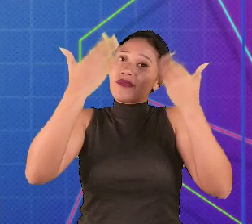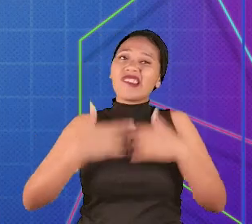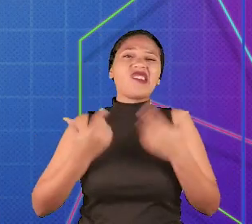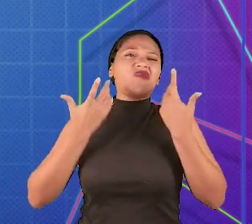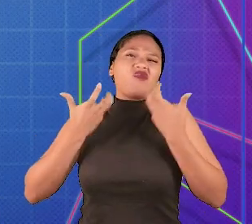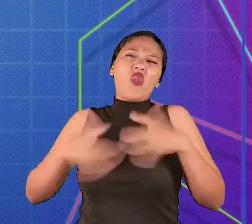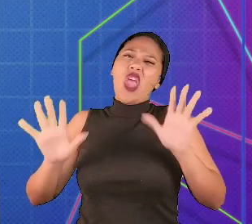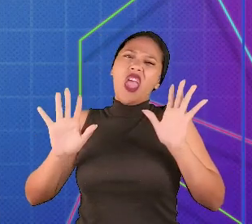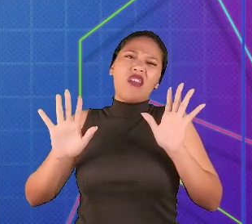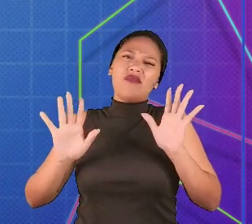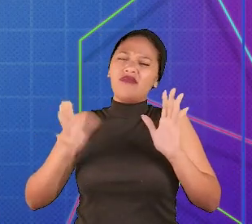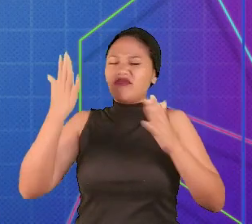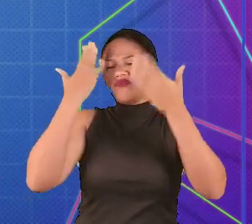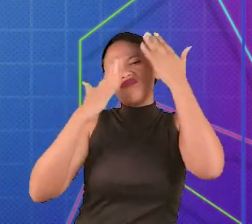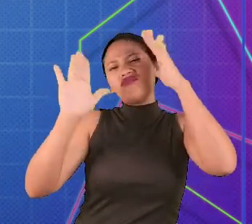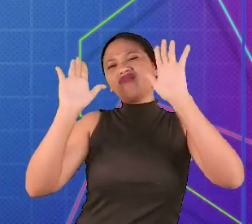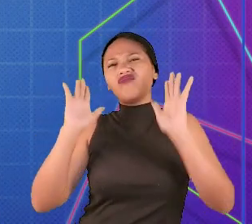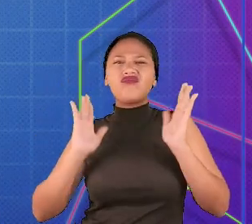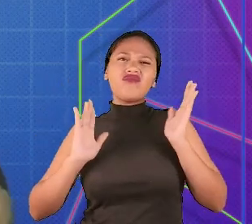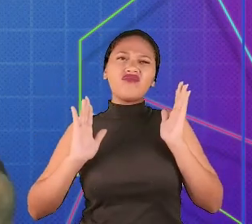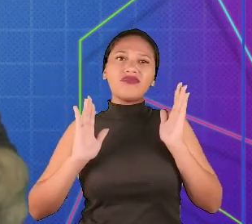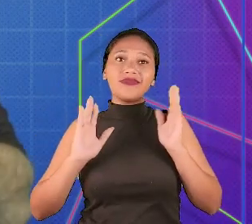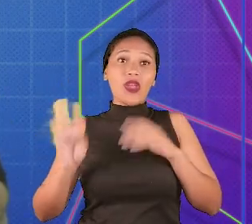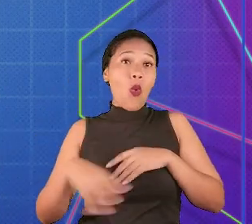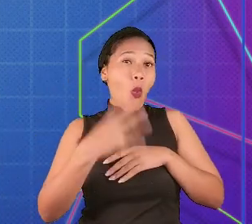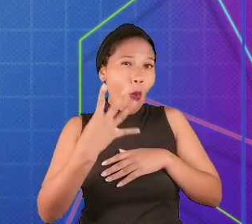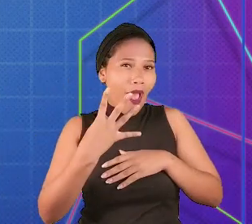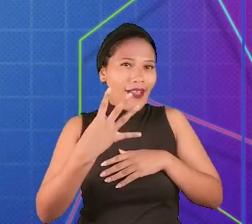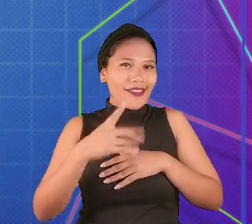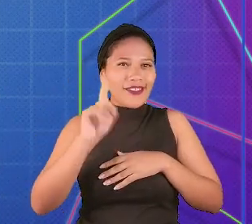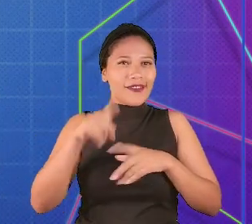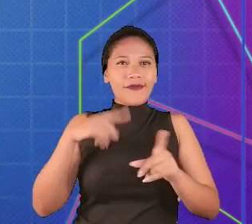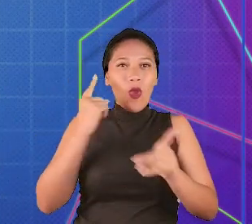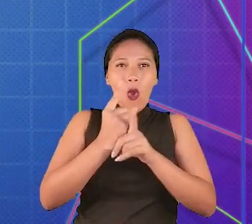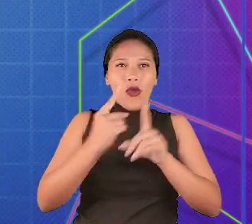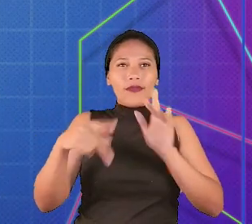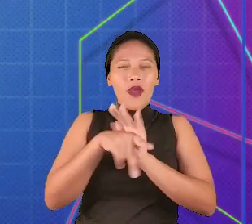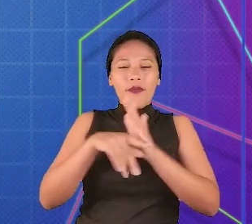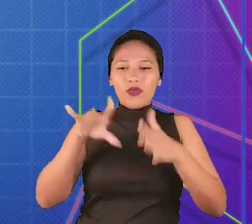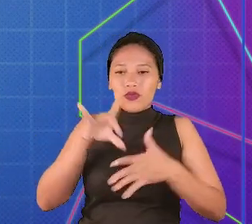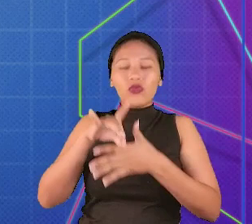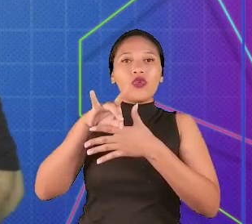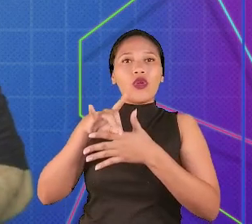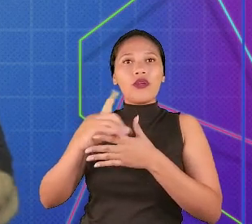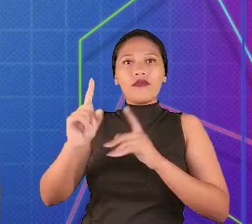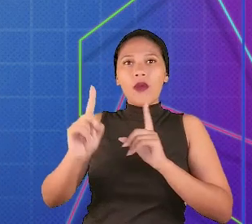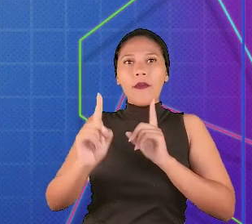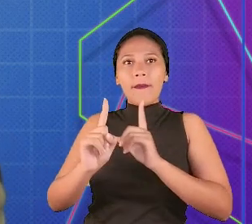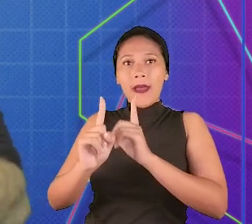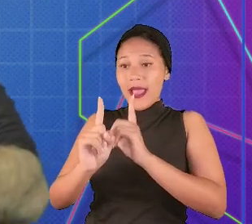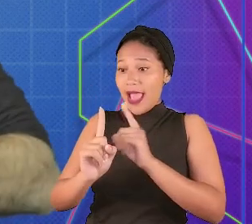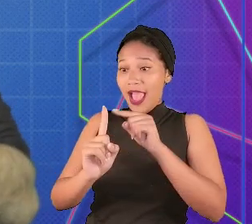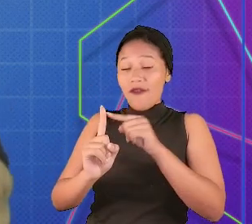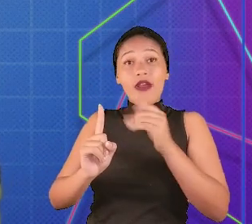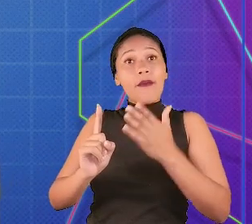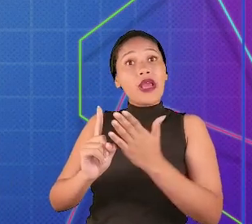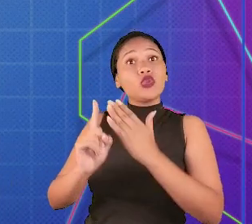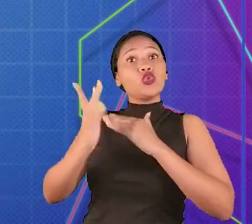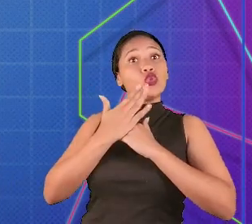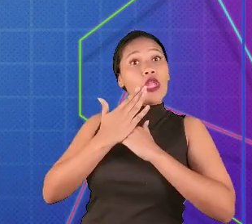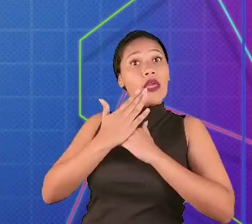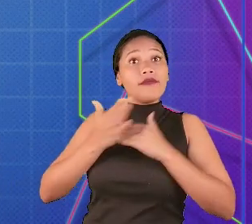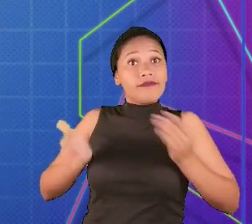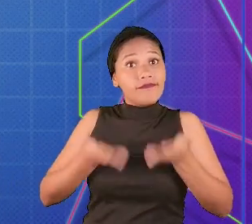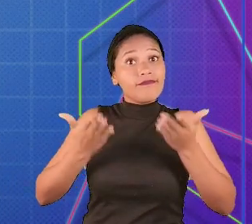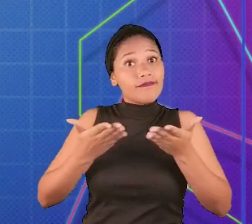se recusa a ingressar na aventura. Passo 4. Encontro com o mentor. Ele vai encontrar alguém que vai ajudá-lo